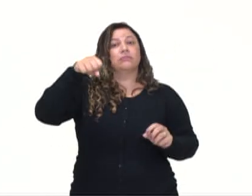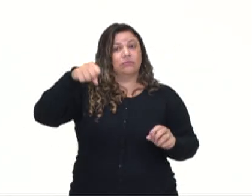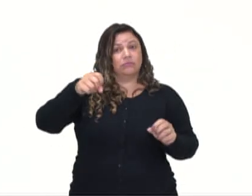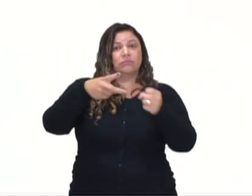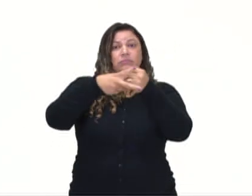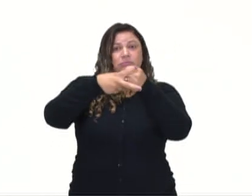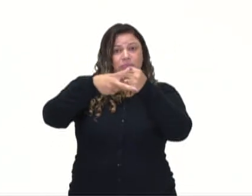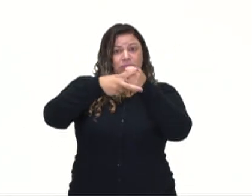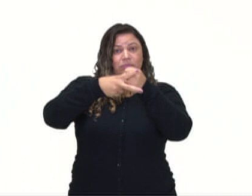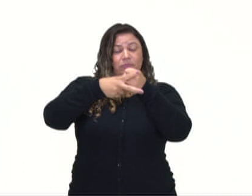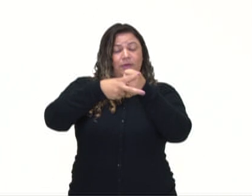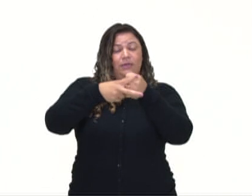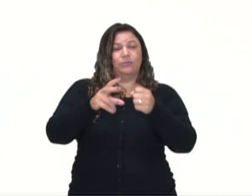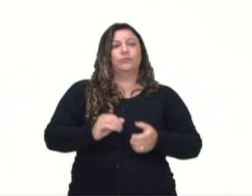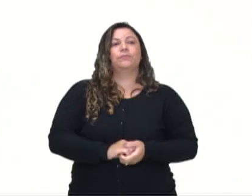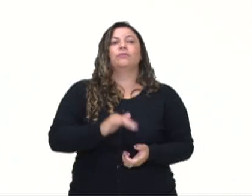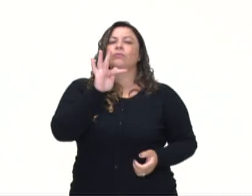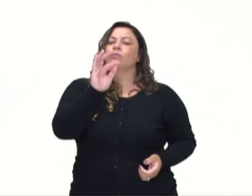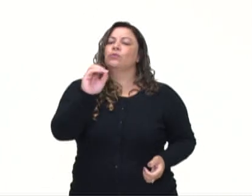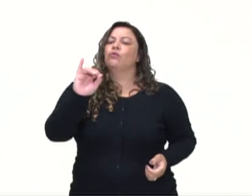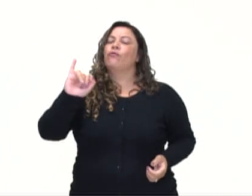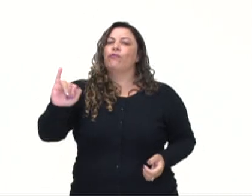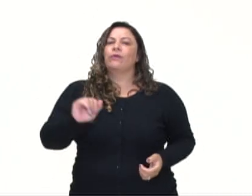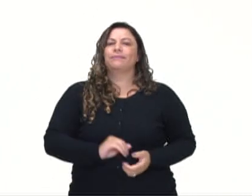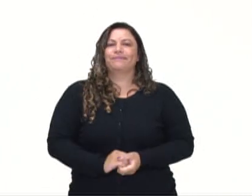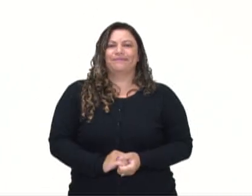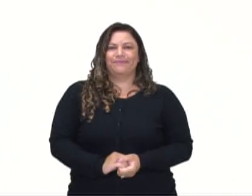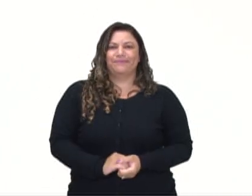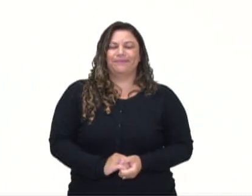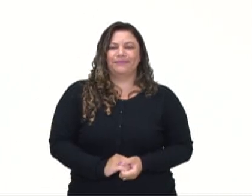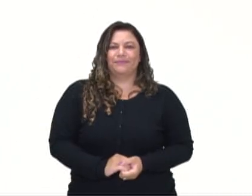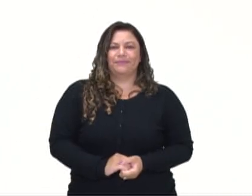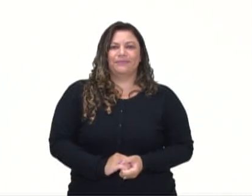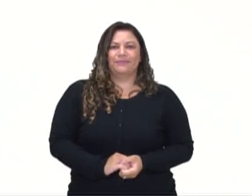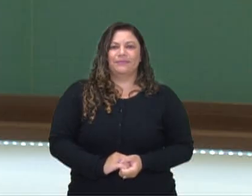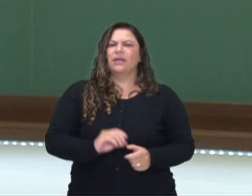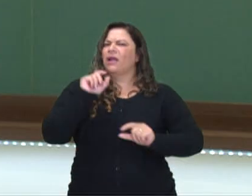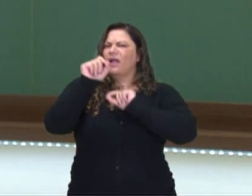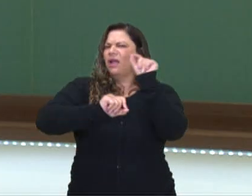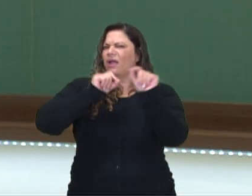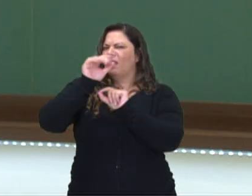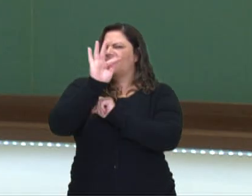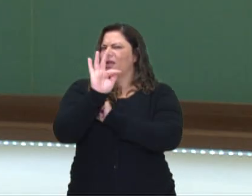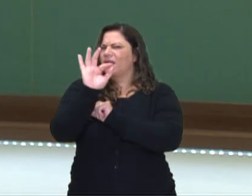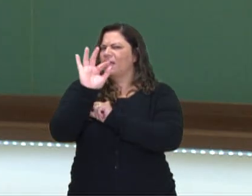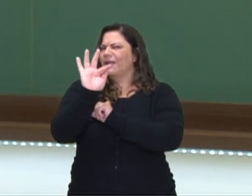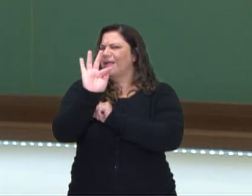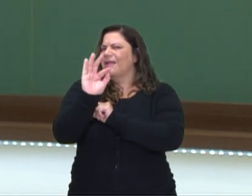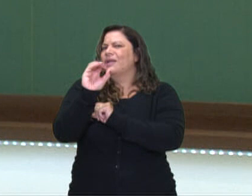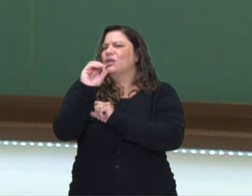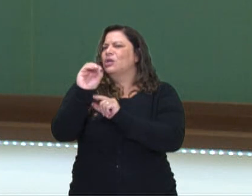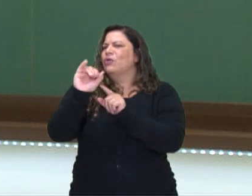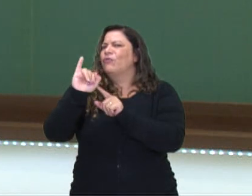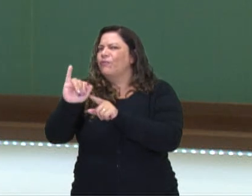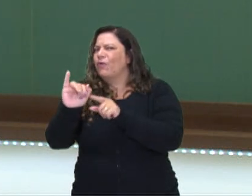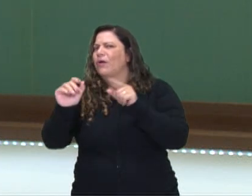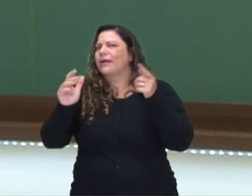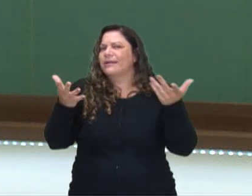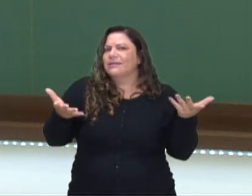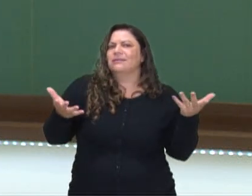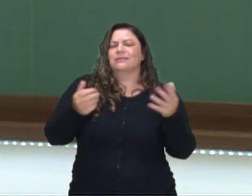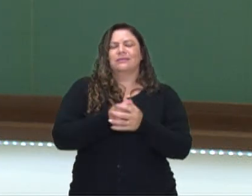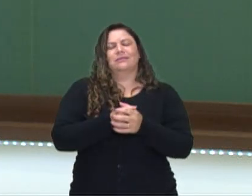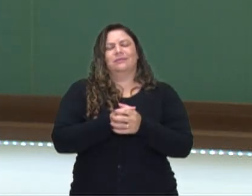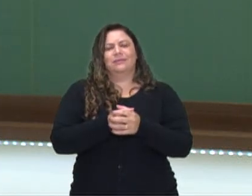aqui, o foi, construindo essa oração. Quem foi instantânea? A sua resposta. Temos